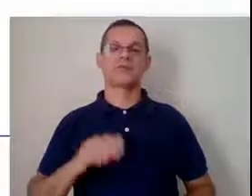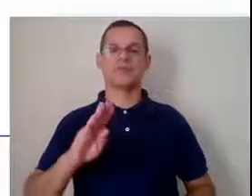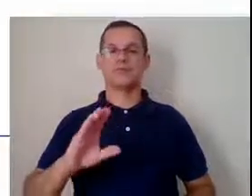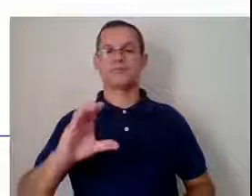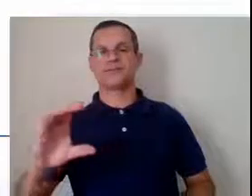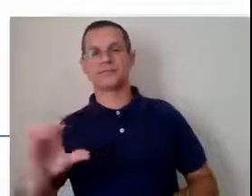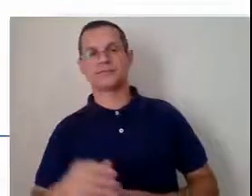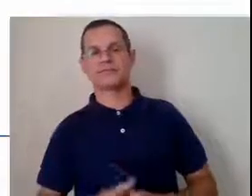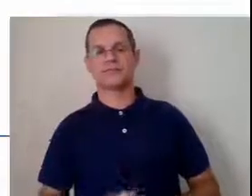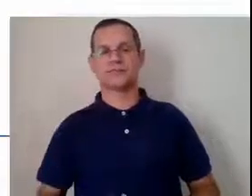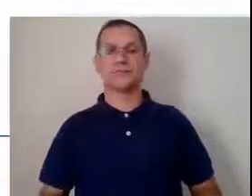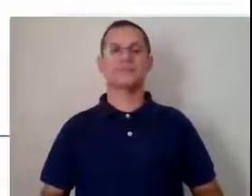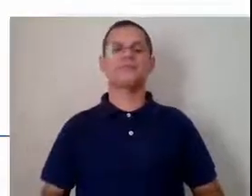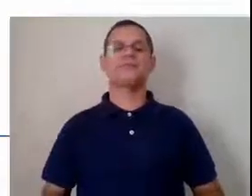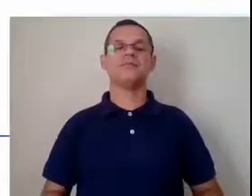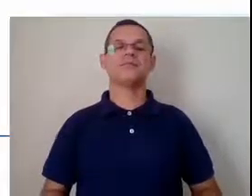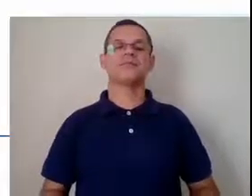C.